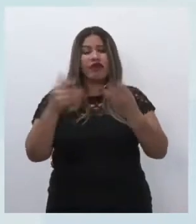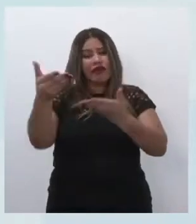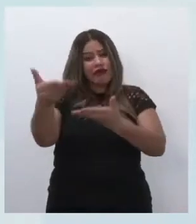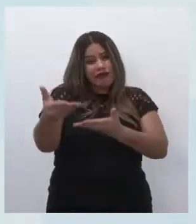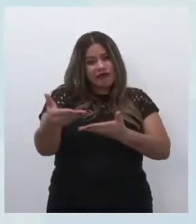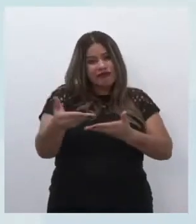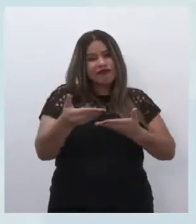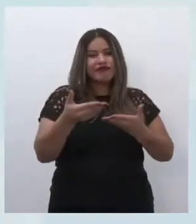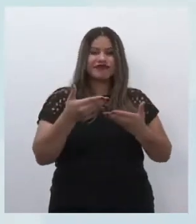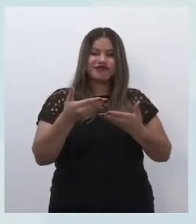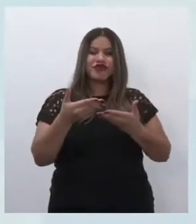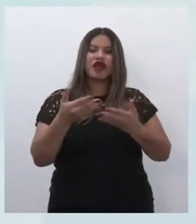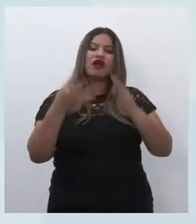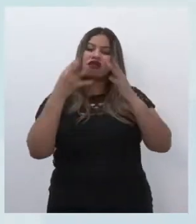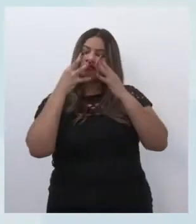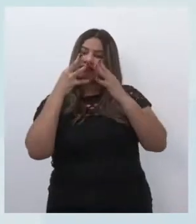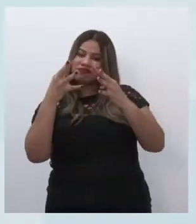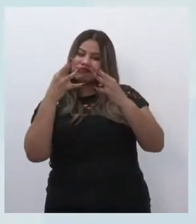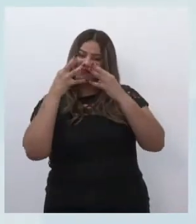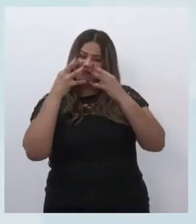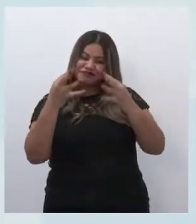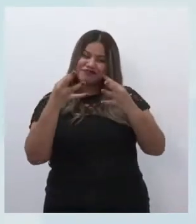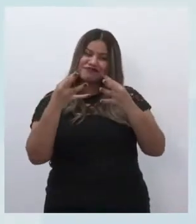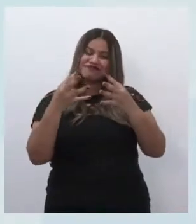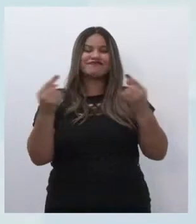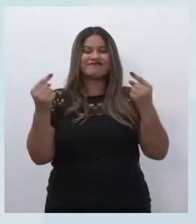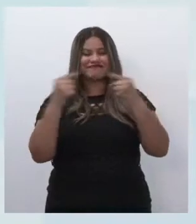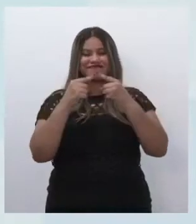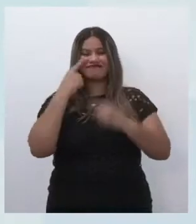né? Atenção, acolhimento, acolher.